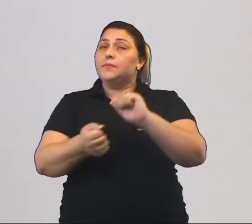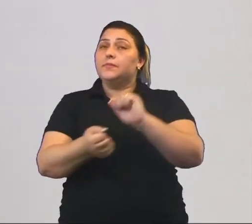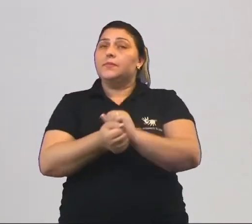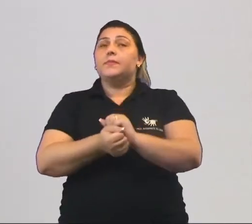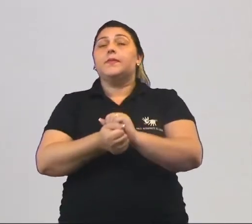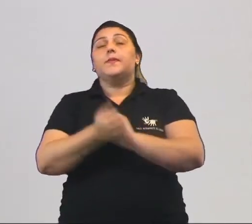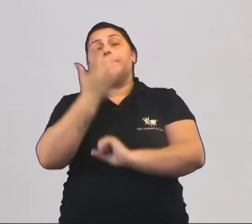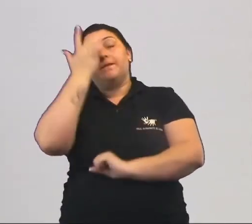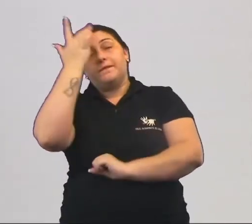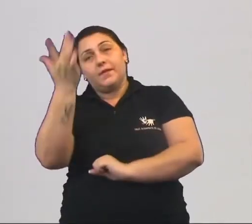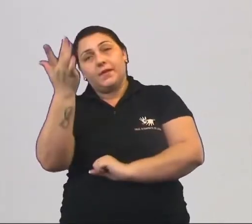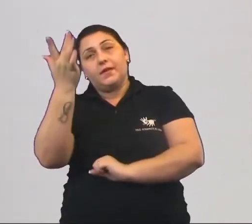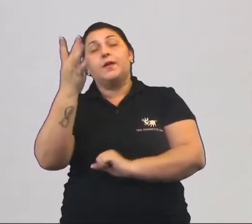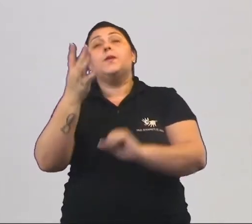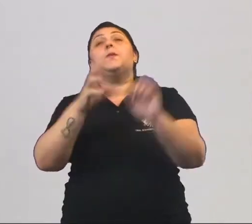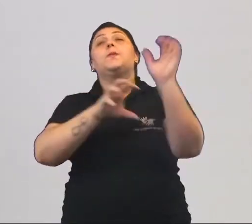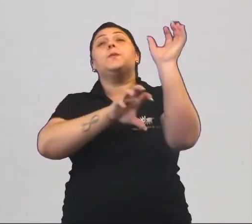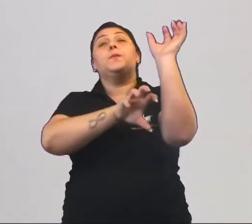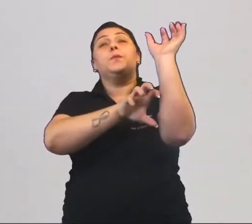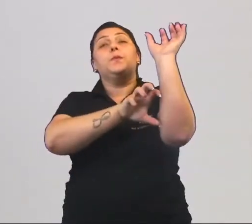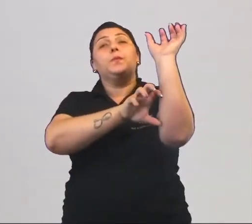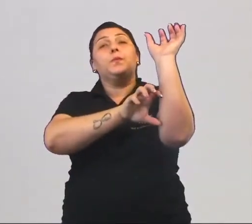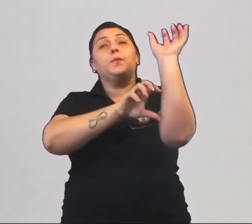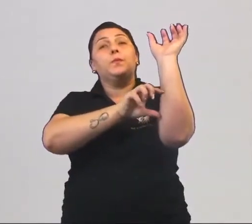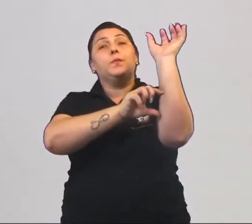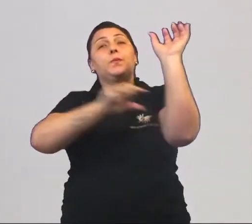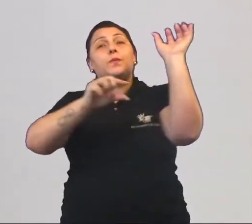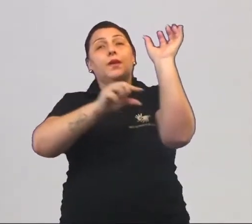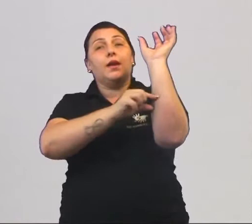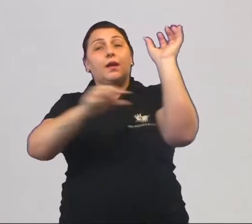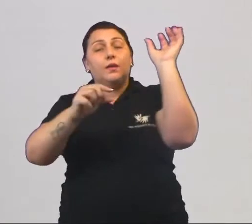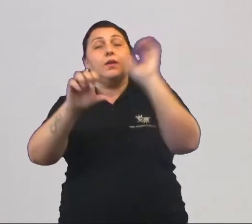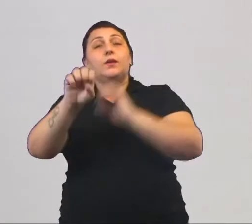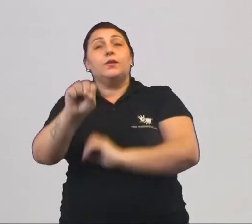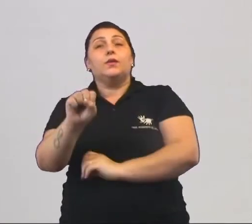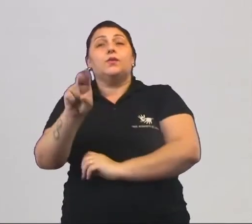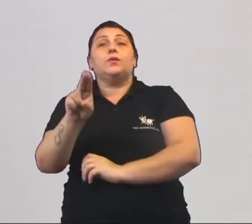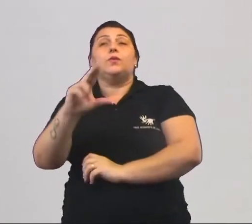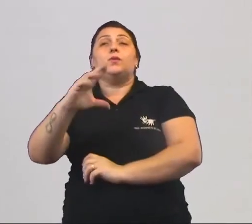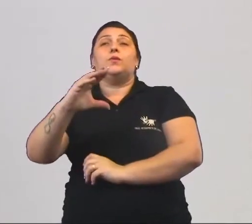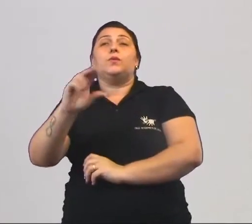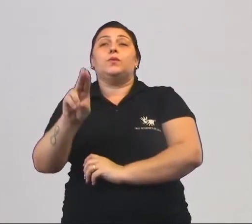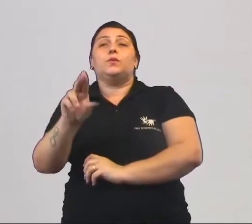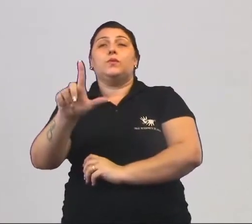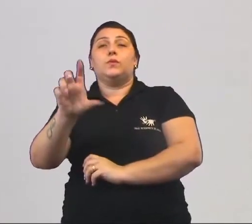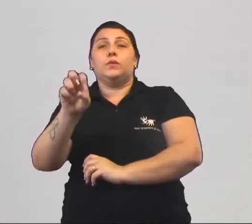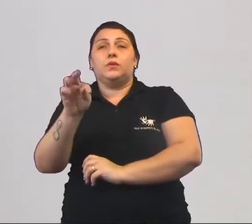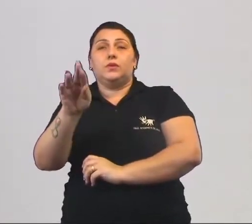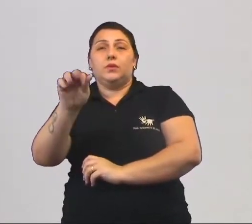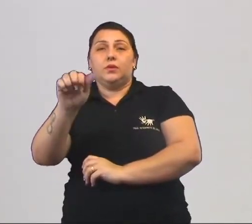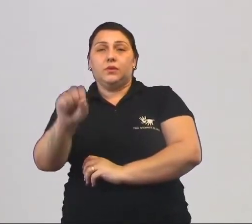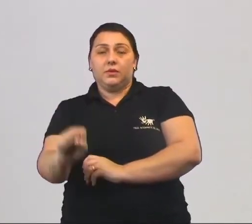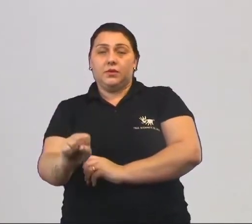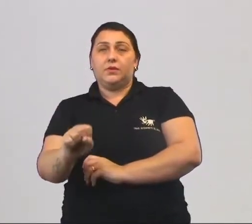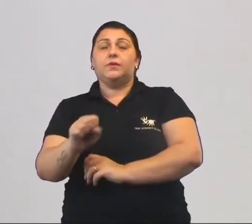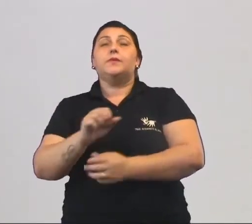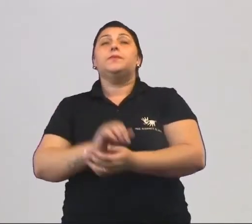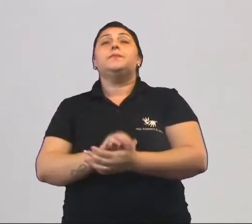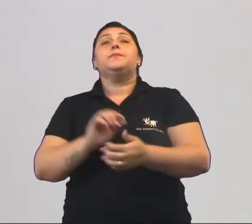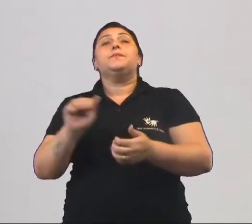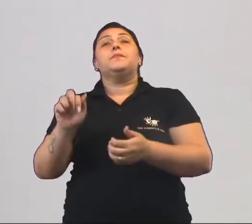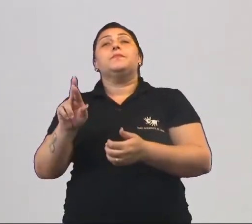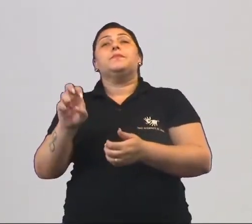adaptam facilmente a ele, como os cactos e as suculentas. E então, que tipo de solo será esse? Será o